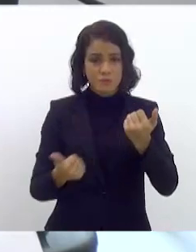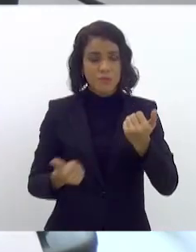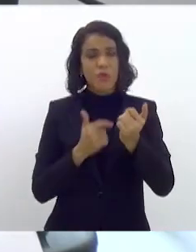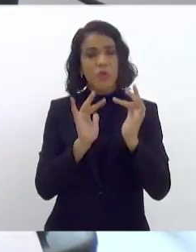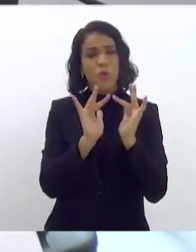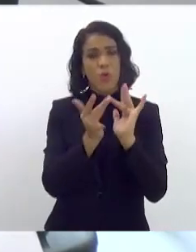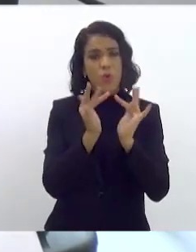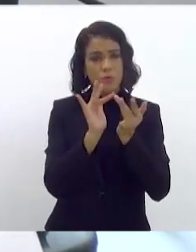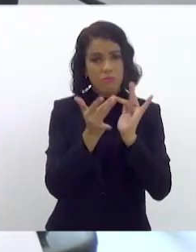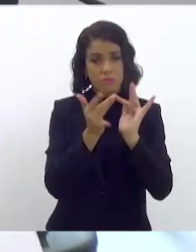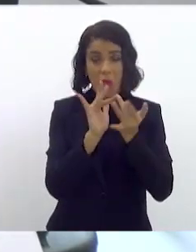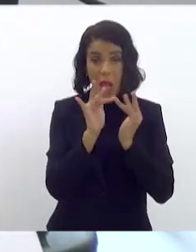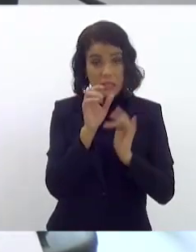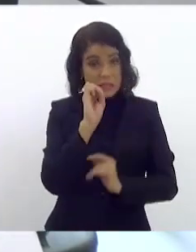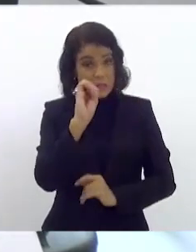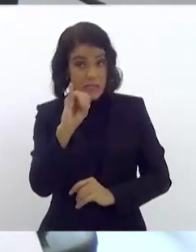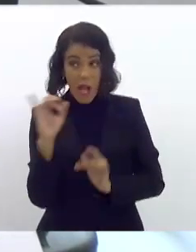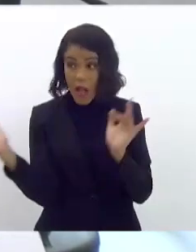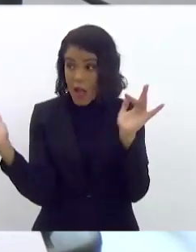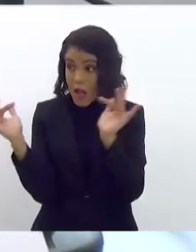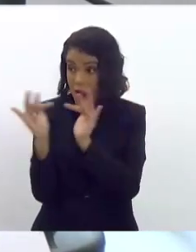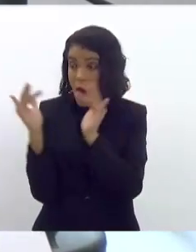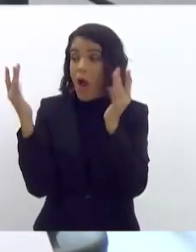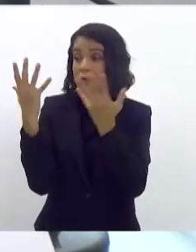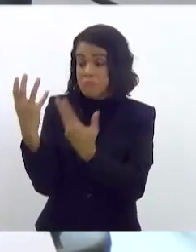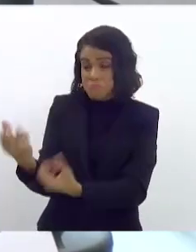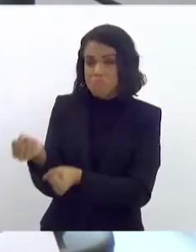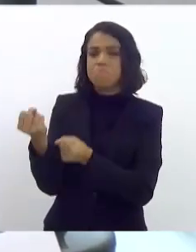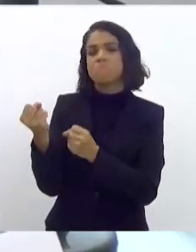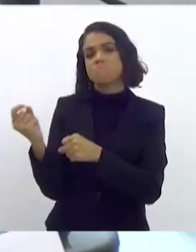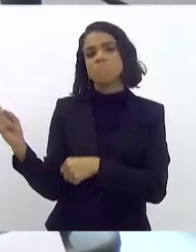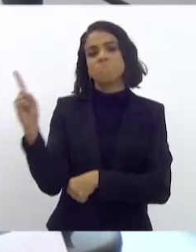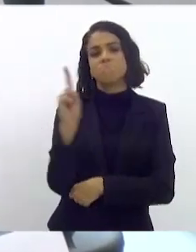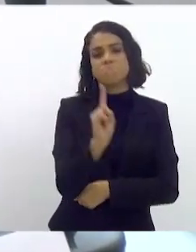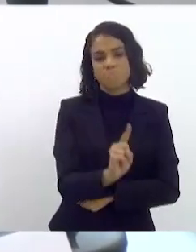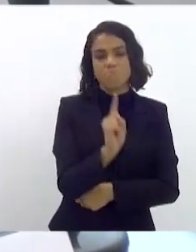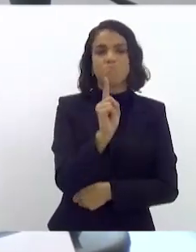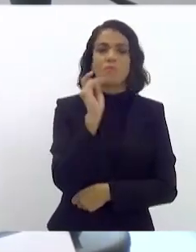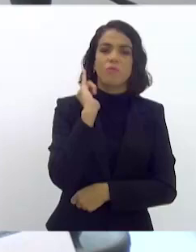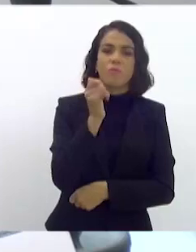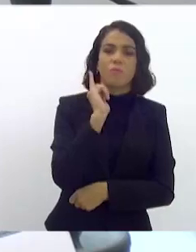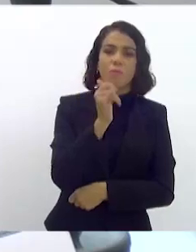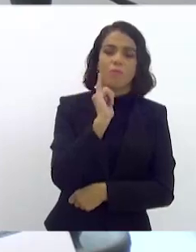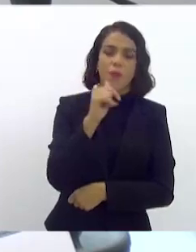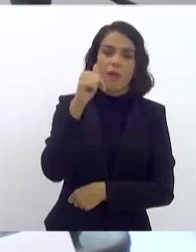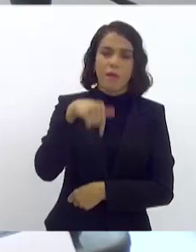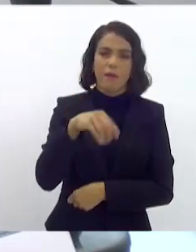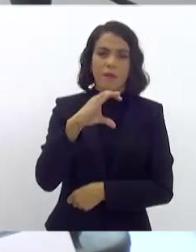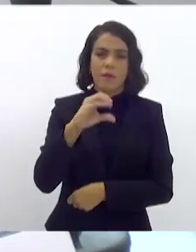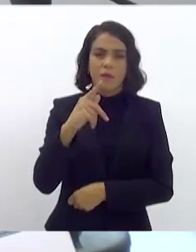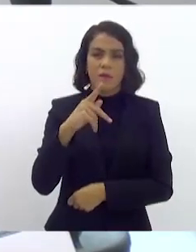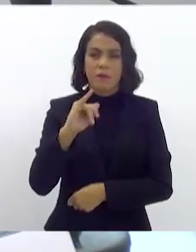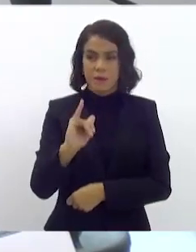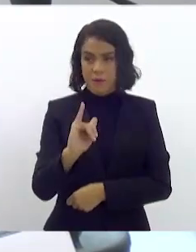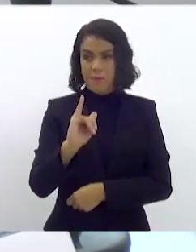ela concordando em vir fazer o seu depoimento na CPI também, a gente poder